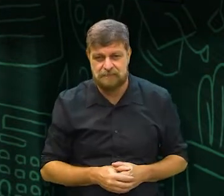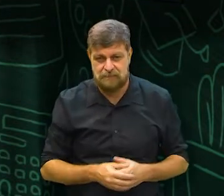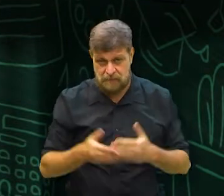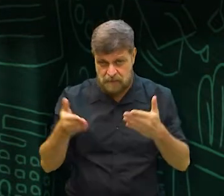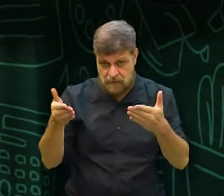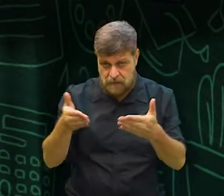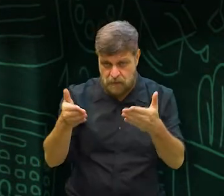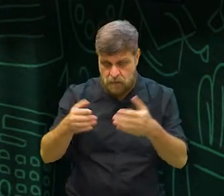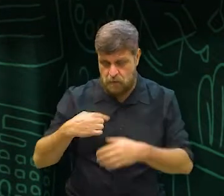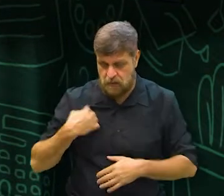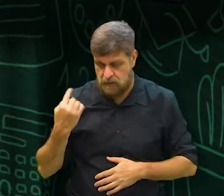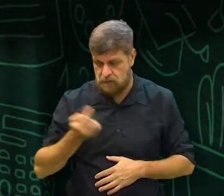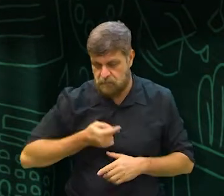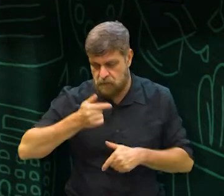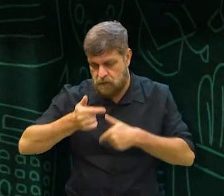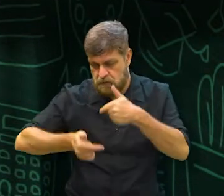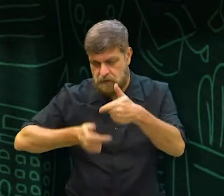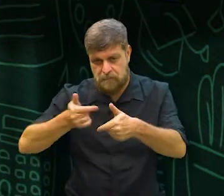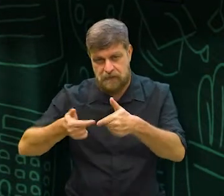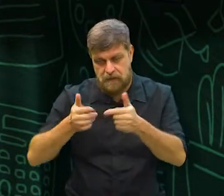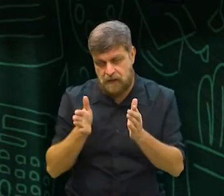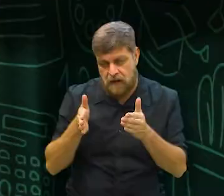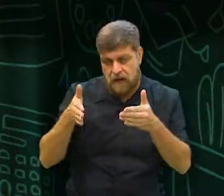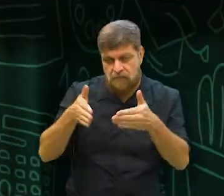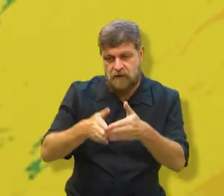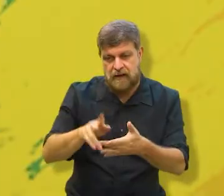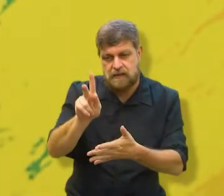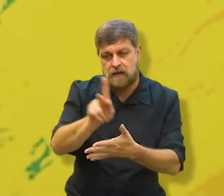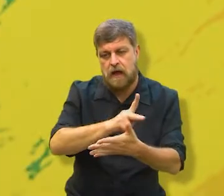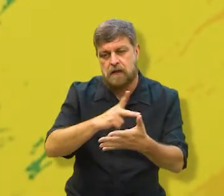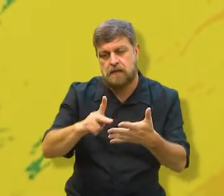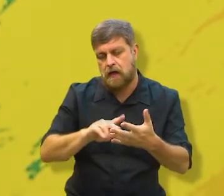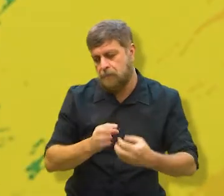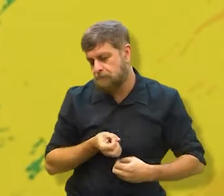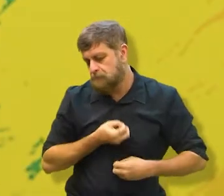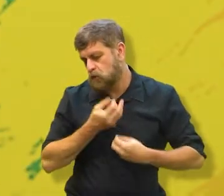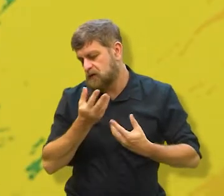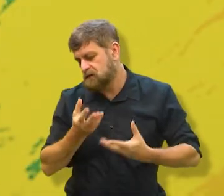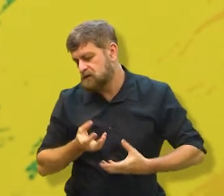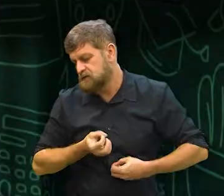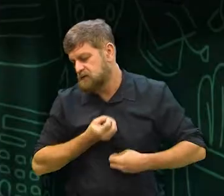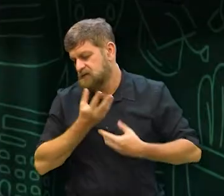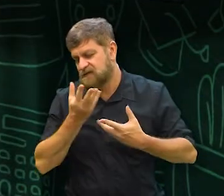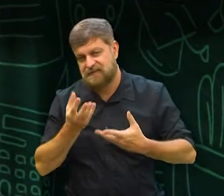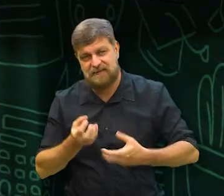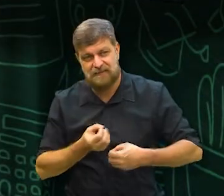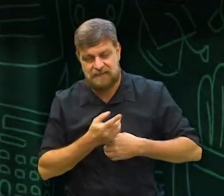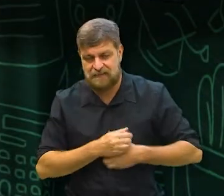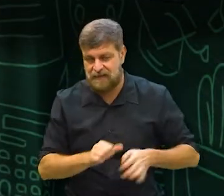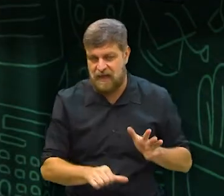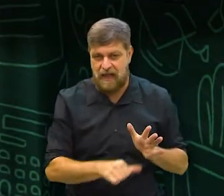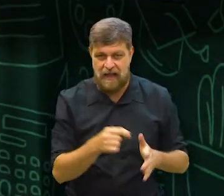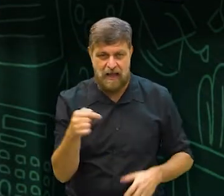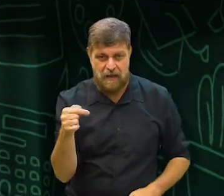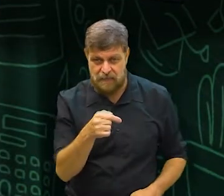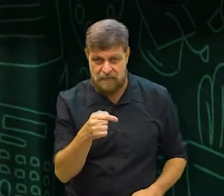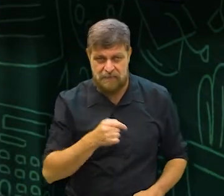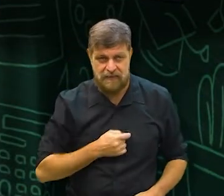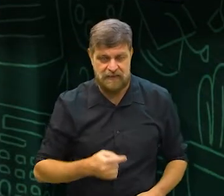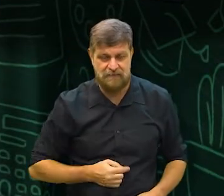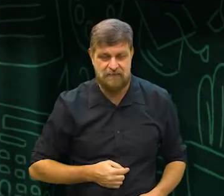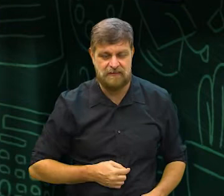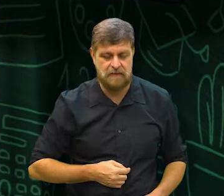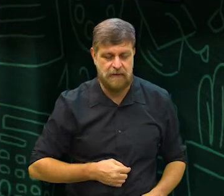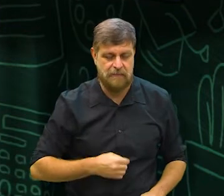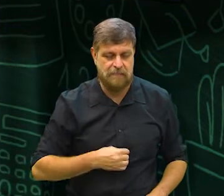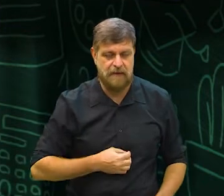dessa vez a gente vai trabalhar um pouco mais a poesia, né? Que na primeira edição foi mais a